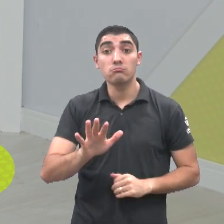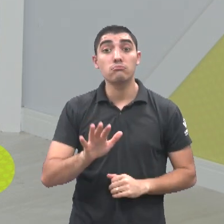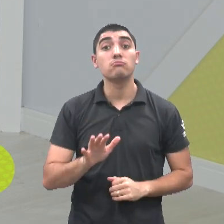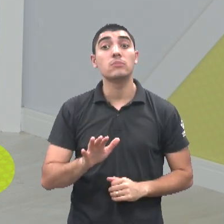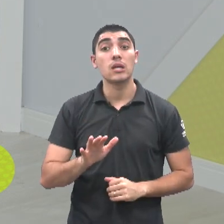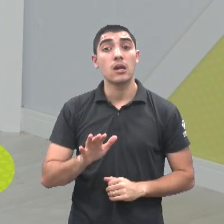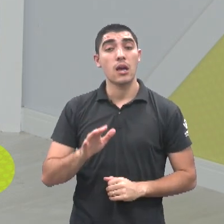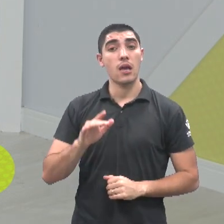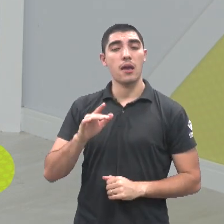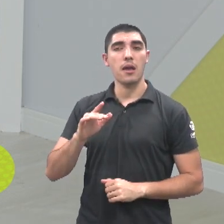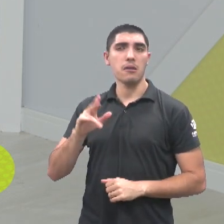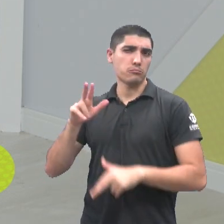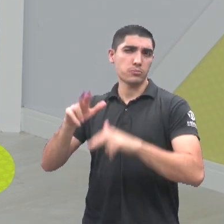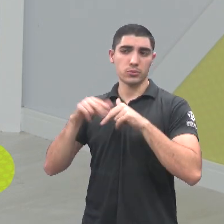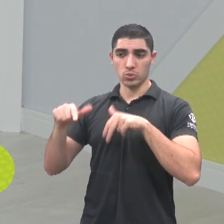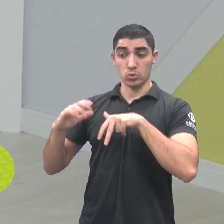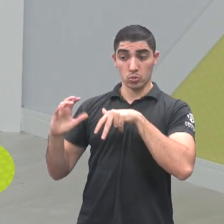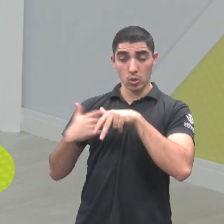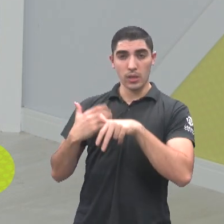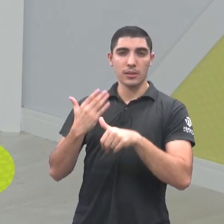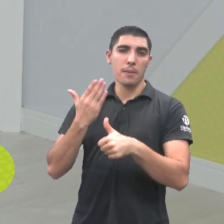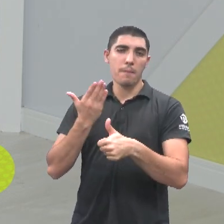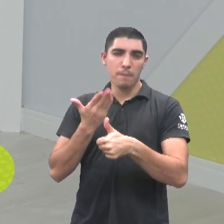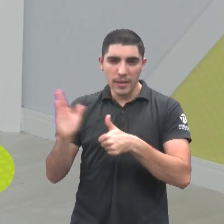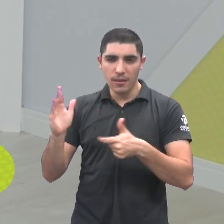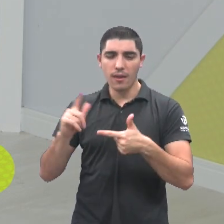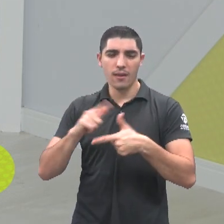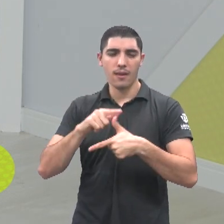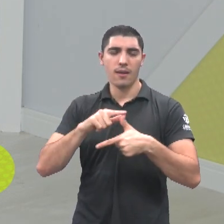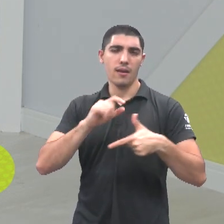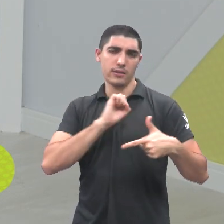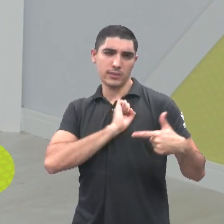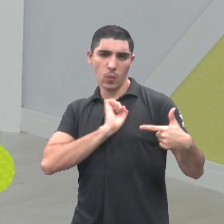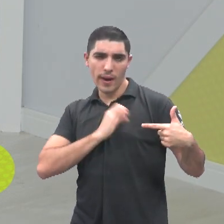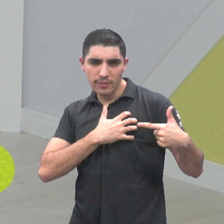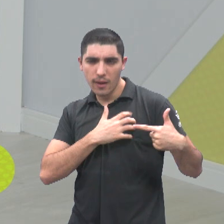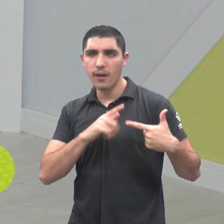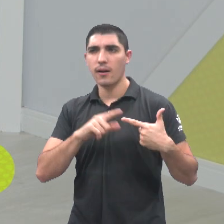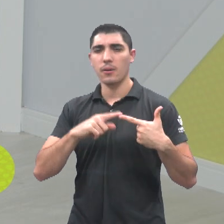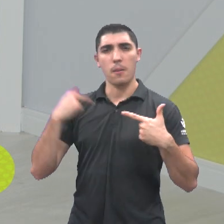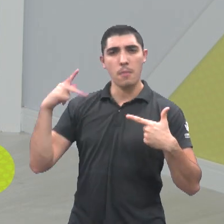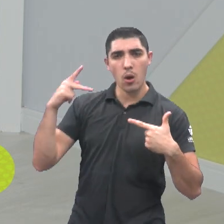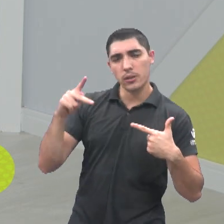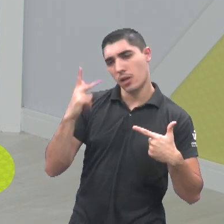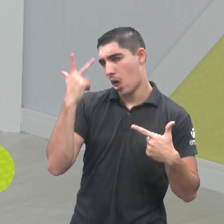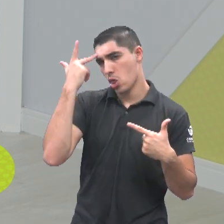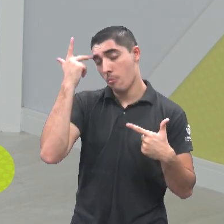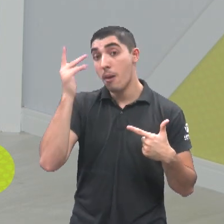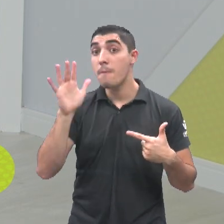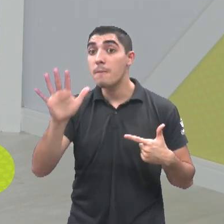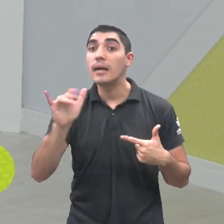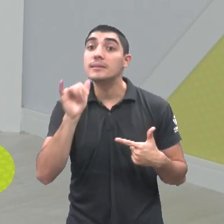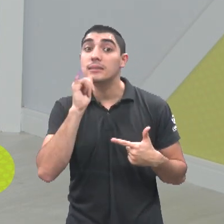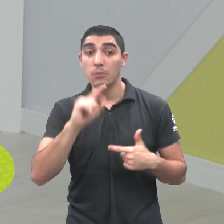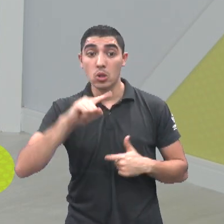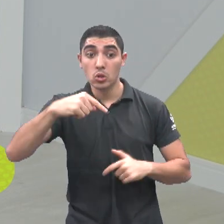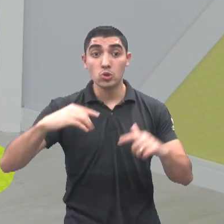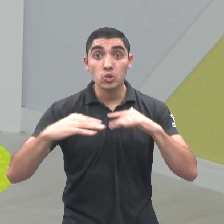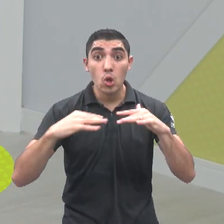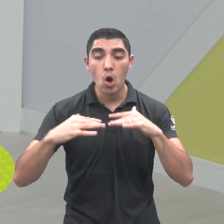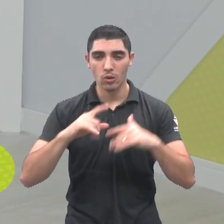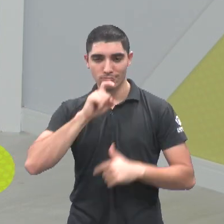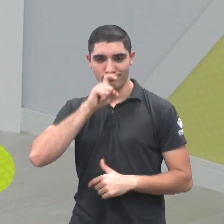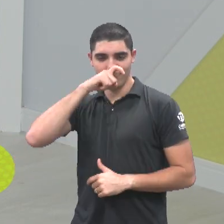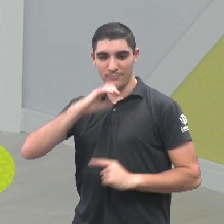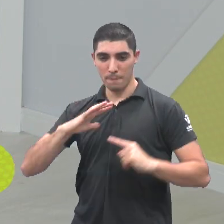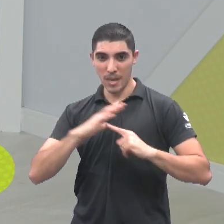daquele prognóstico, você perder para o Paulista, você perder para o São Caetano, acaba sendo normal. O que não pode, por exemplo, é no próximo jogo a Matonense, que está lá embaixo, como